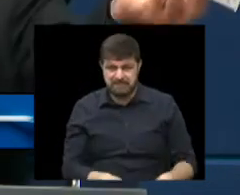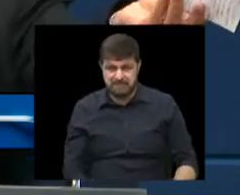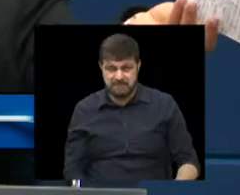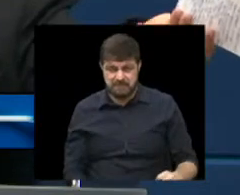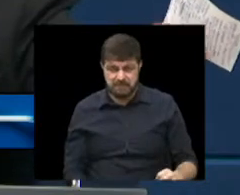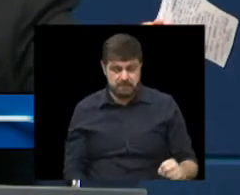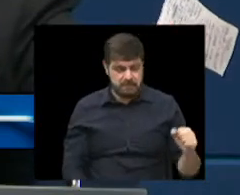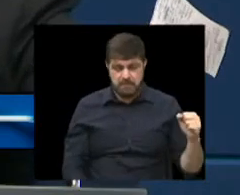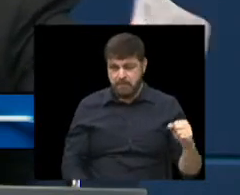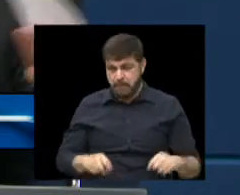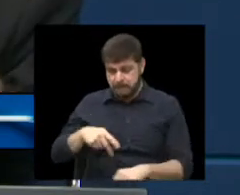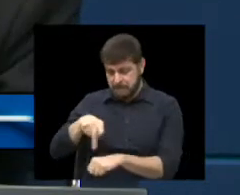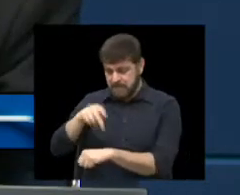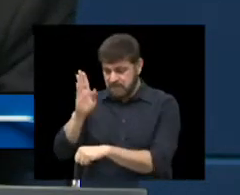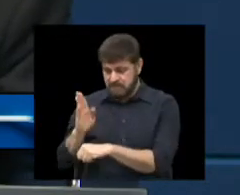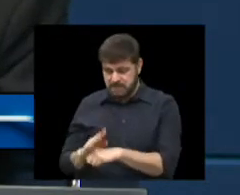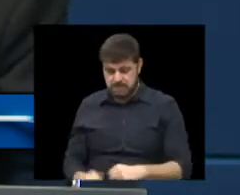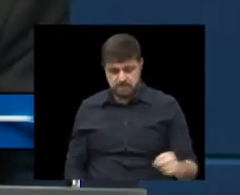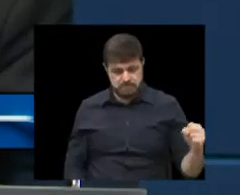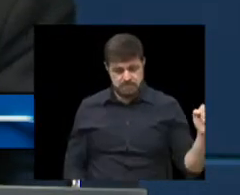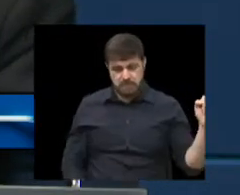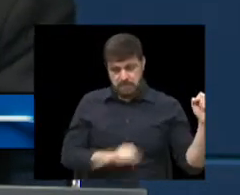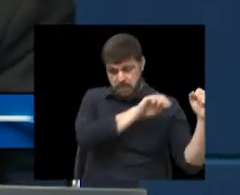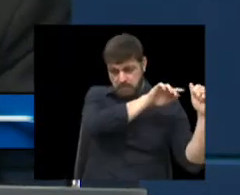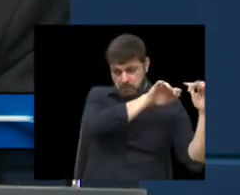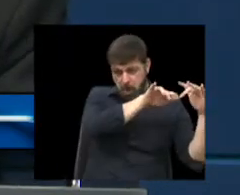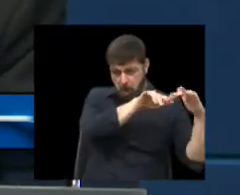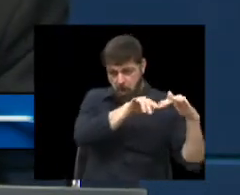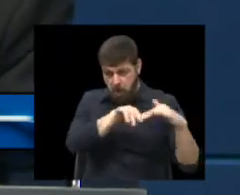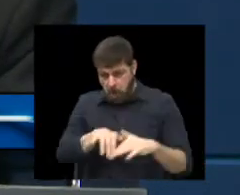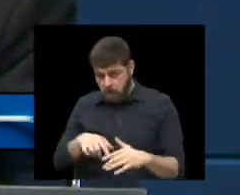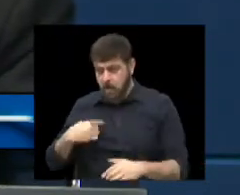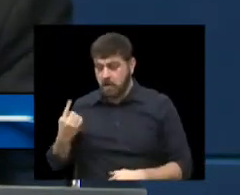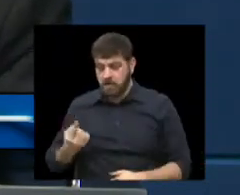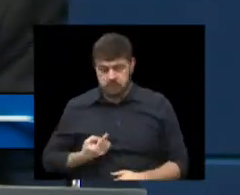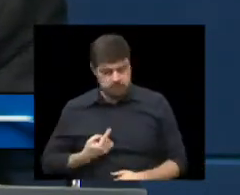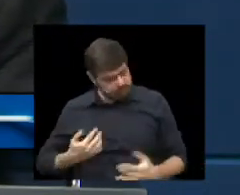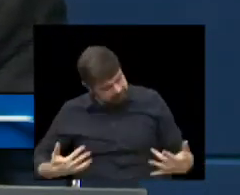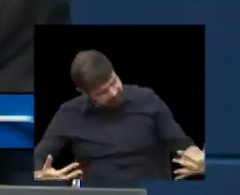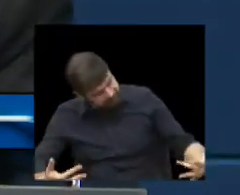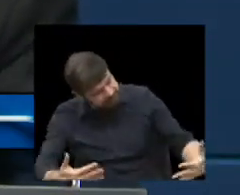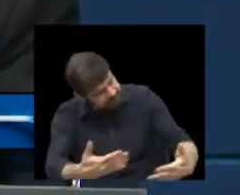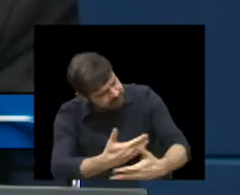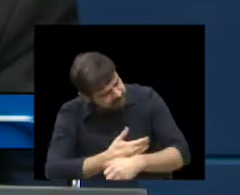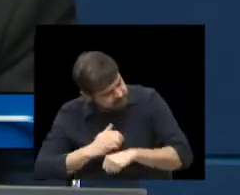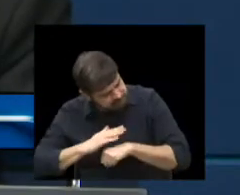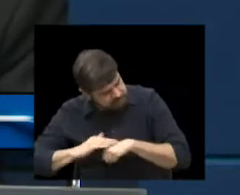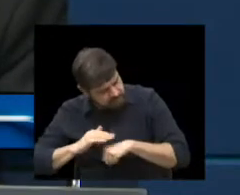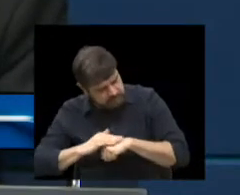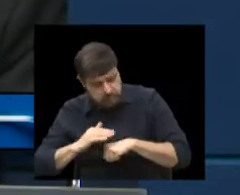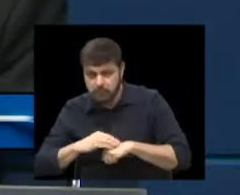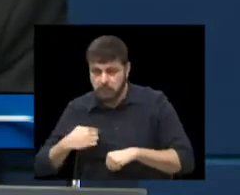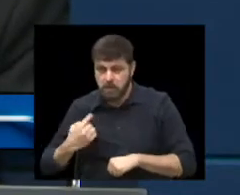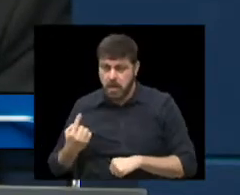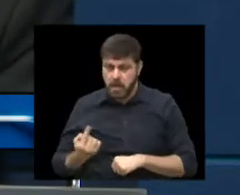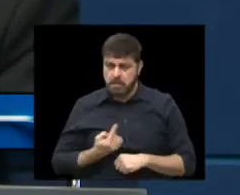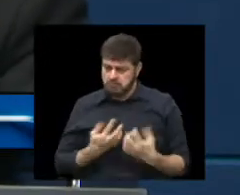Vai emigrar para outro lugar, óbvio. Graças a Deus que os recebemos bem. Chegaram aqui, nós os